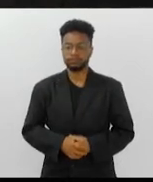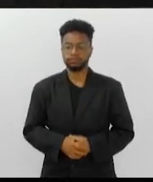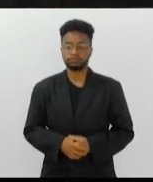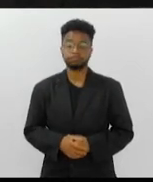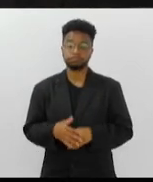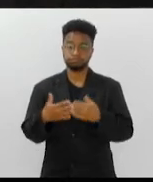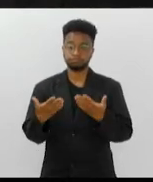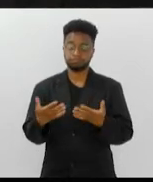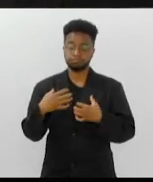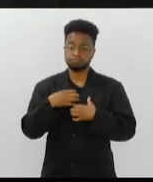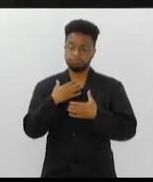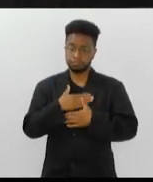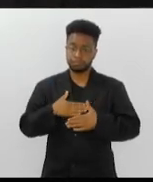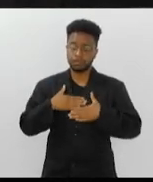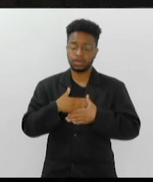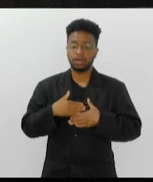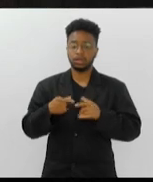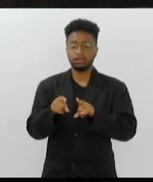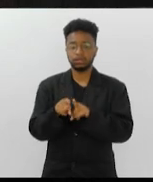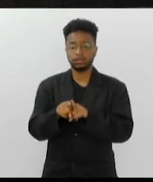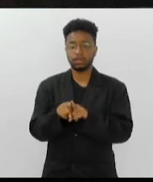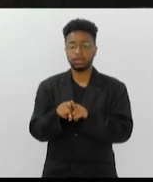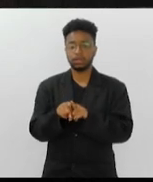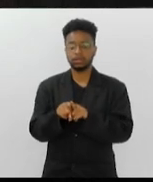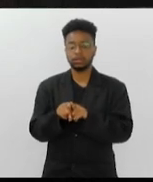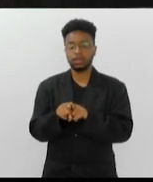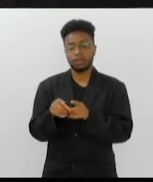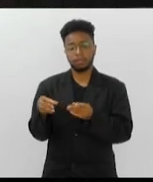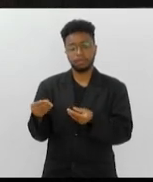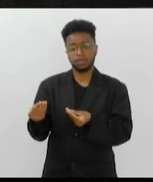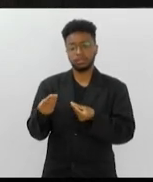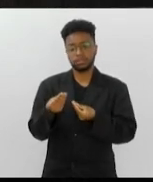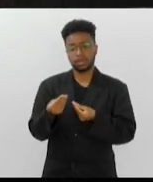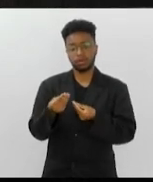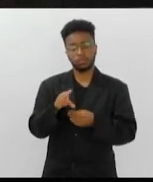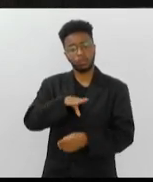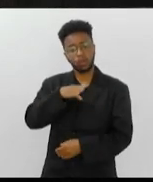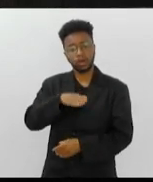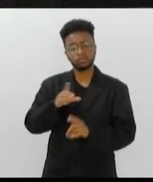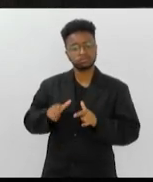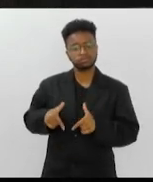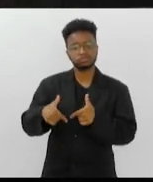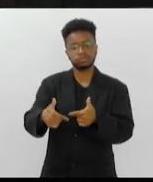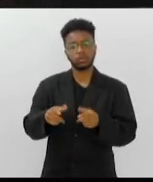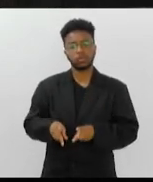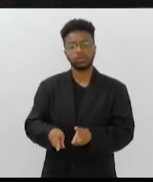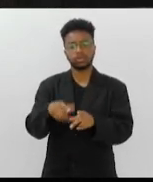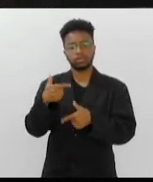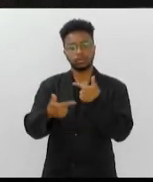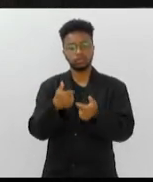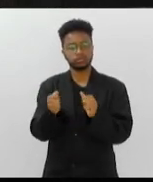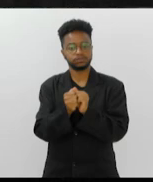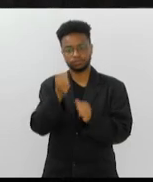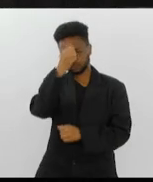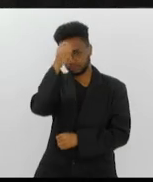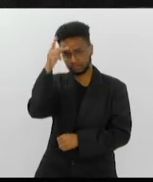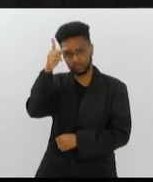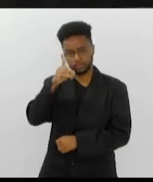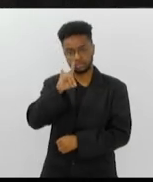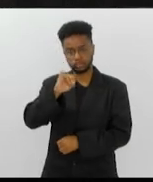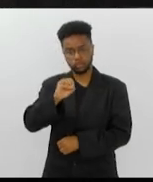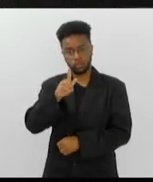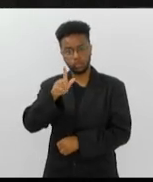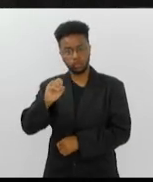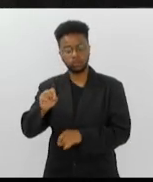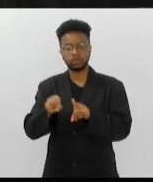me honraram muito e que me deram mais determinação para continuar trabalhando ao lado do prefeito Diogo Balieiro, ao lado de toda a